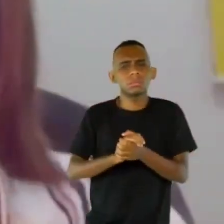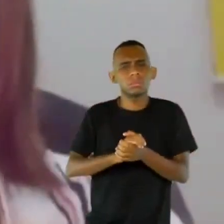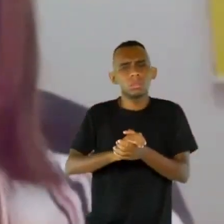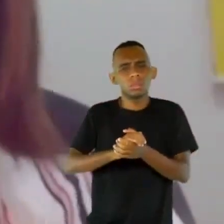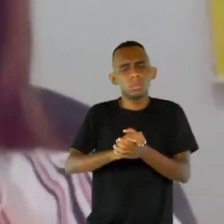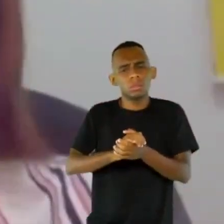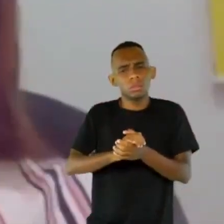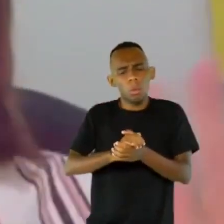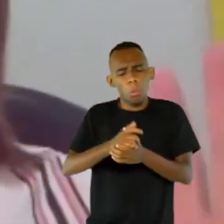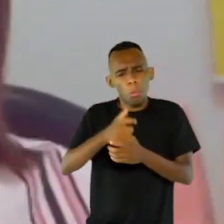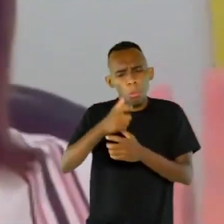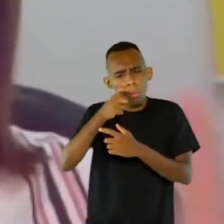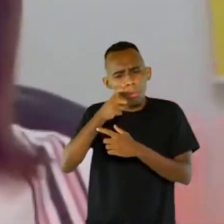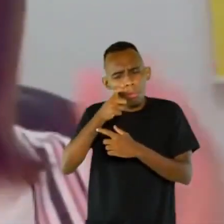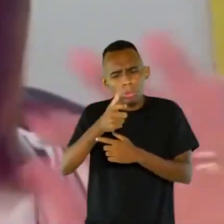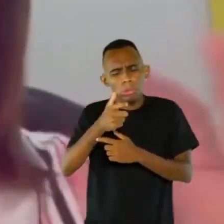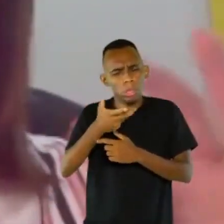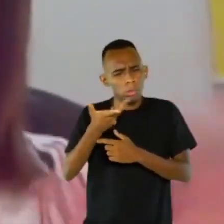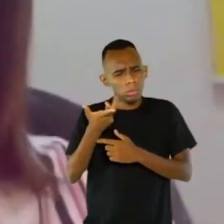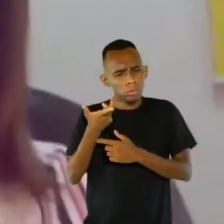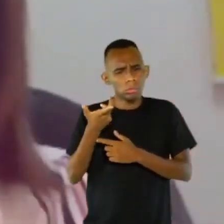uma curiosidade